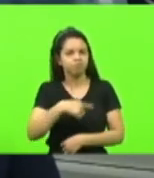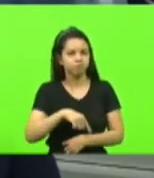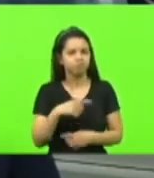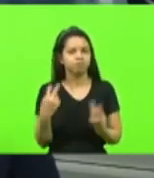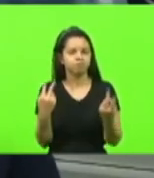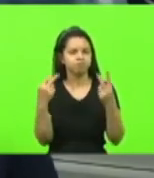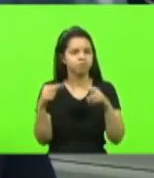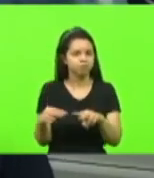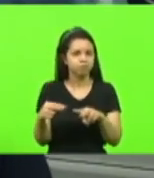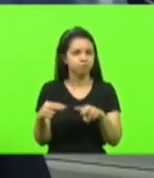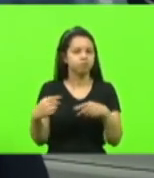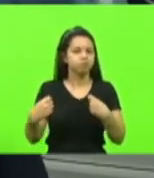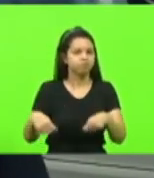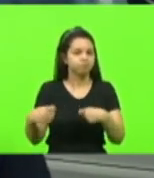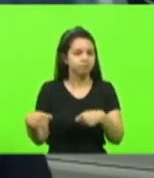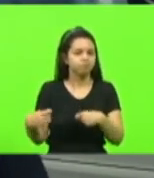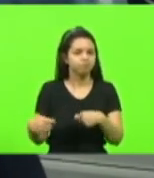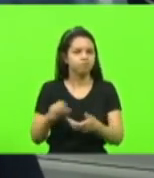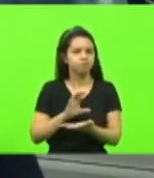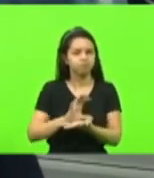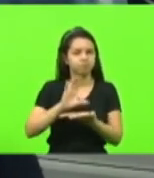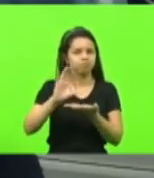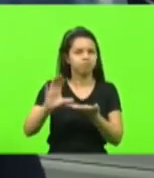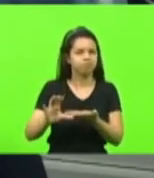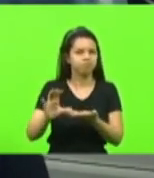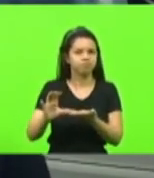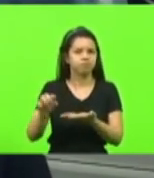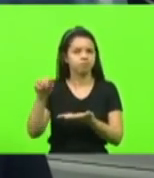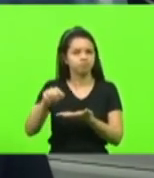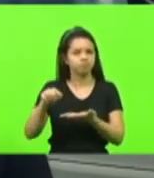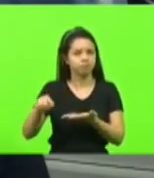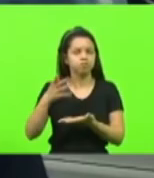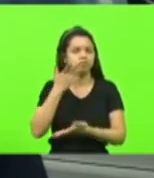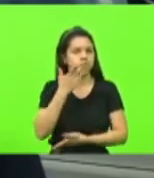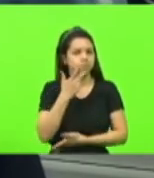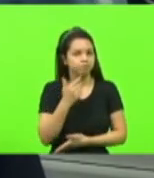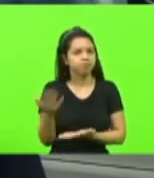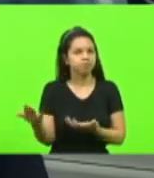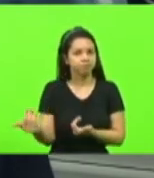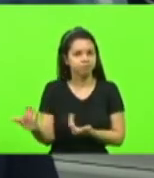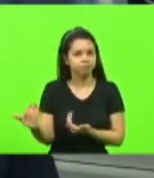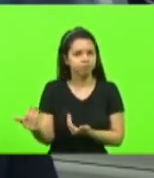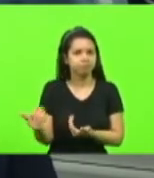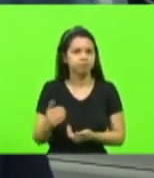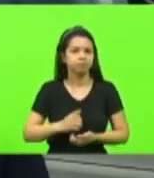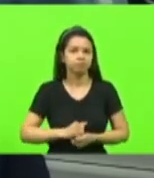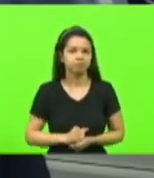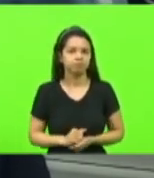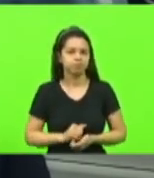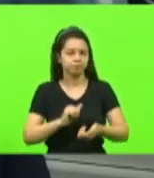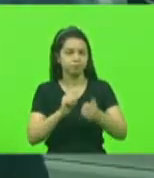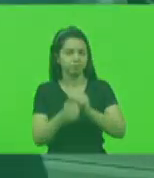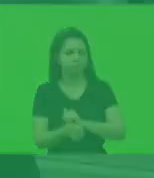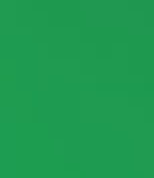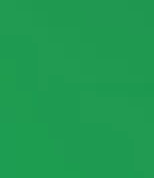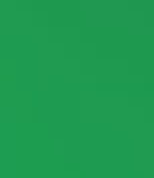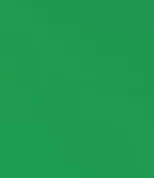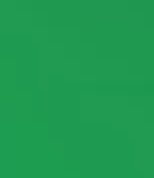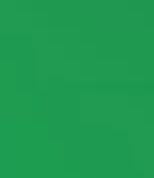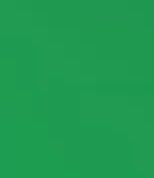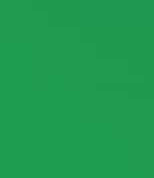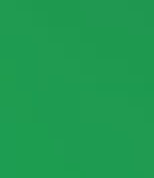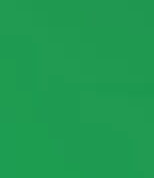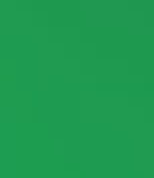a necessidade de investimentos nessa criançada, nessa juventude, né? Nos atletas como um todo.